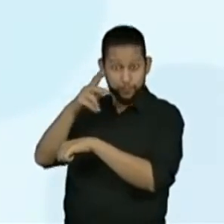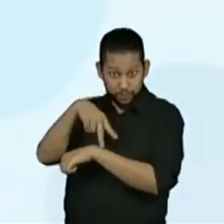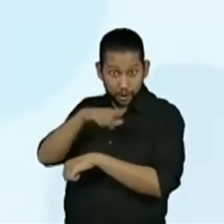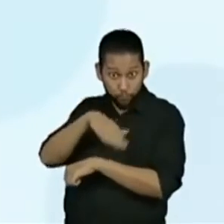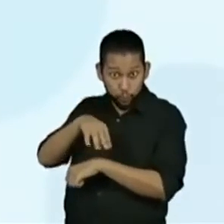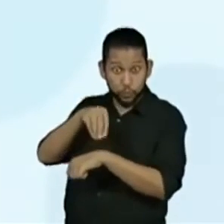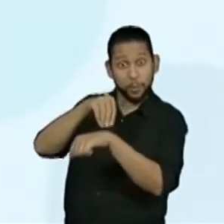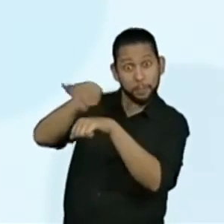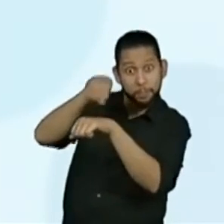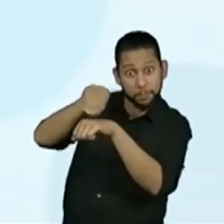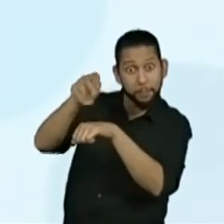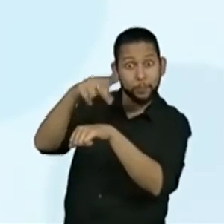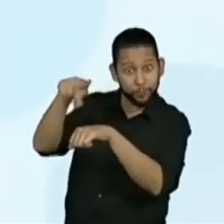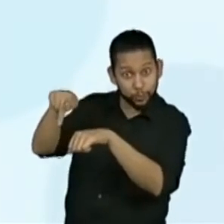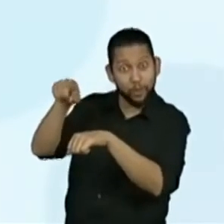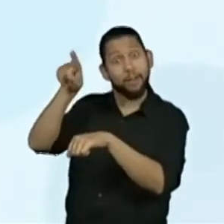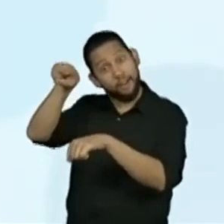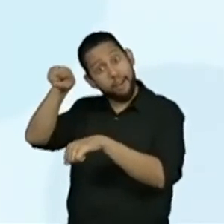Vamos lá.